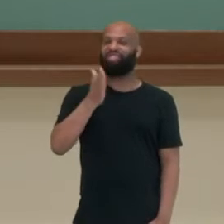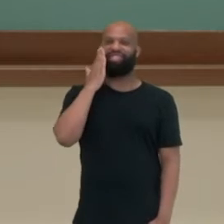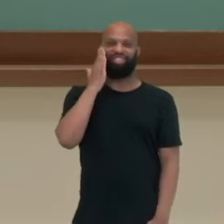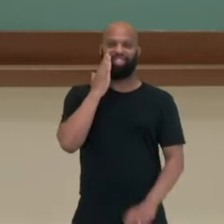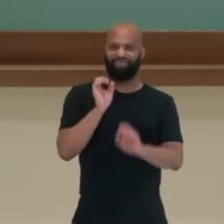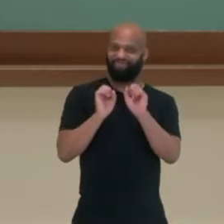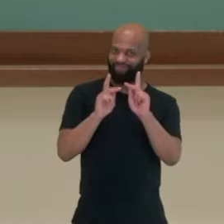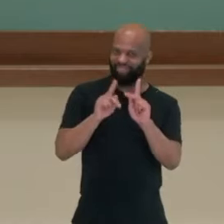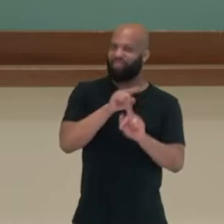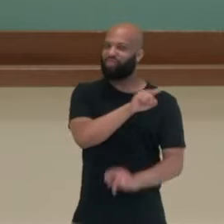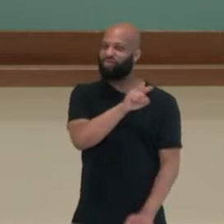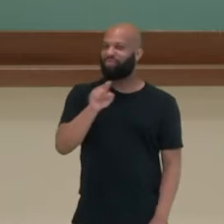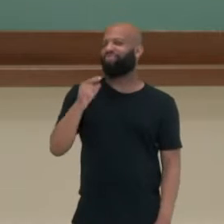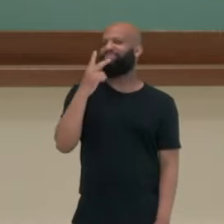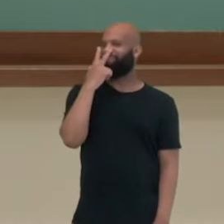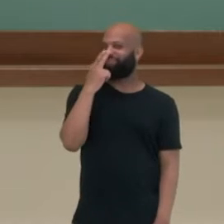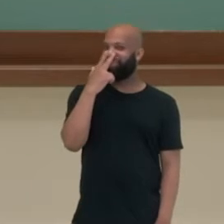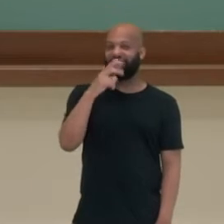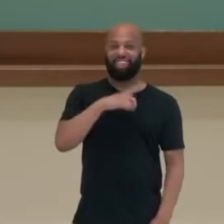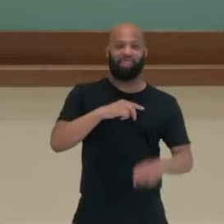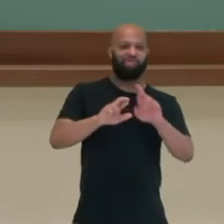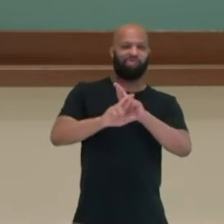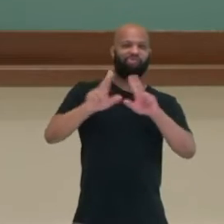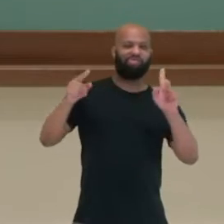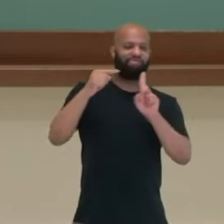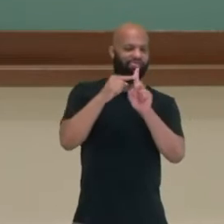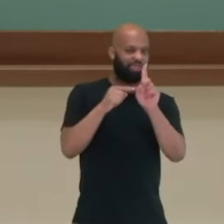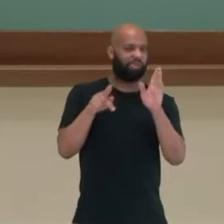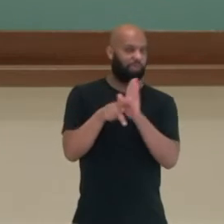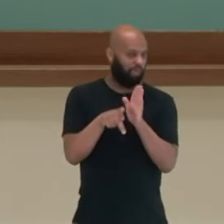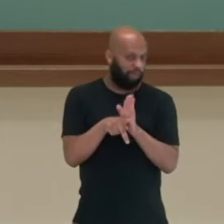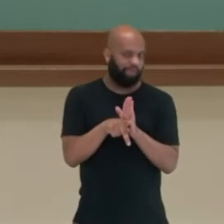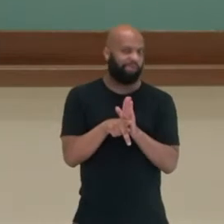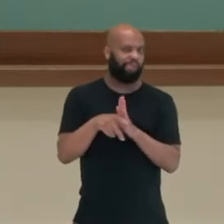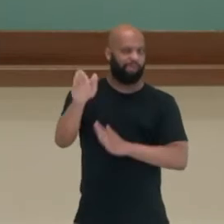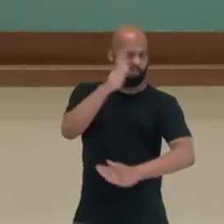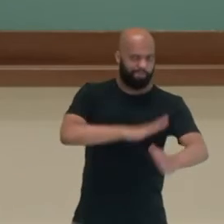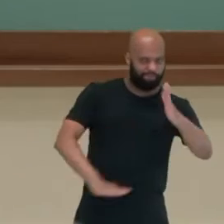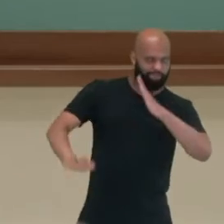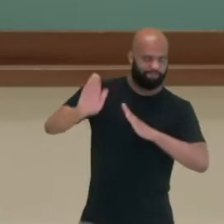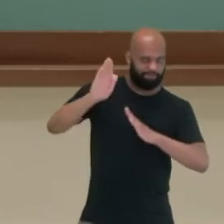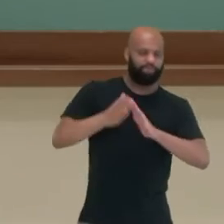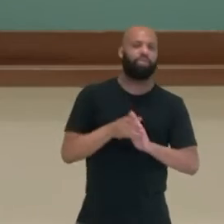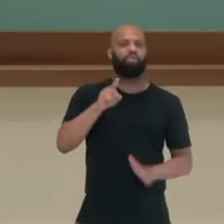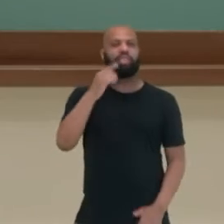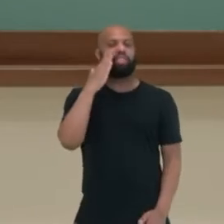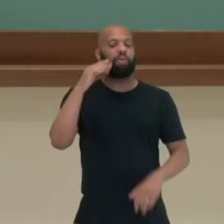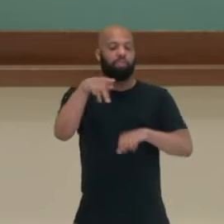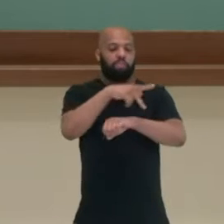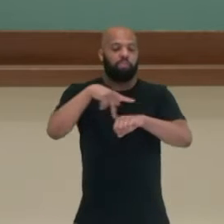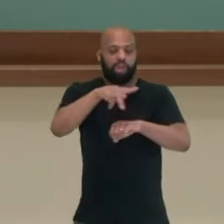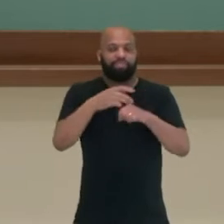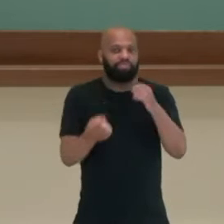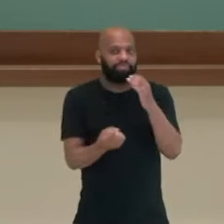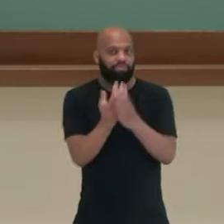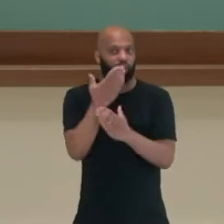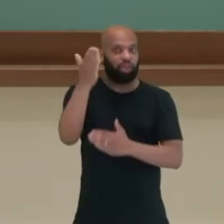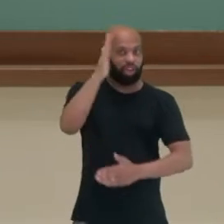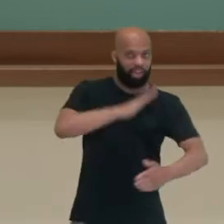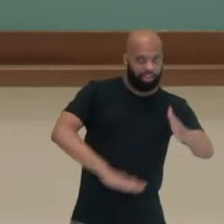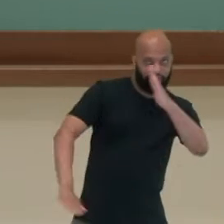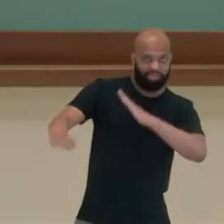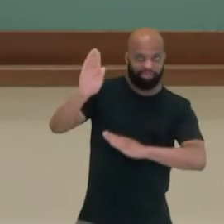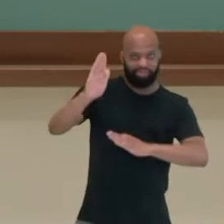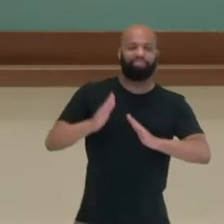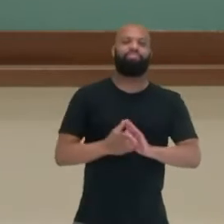conhecimento. Vocês acham que existem diferentes tipos de Karatê? Sabe qual que é o país de origem do